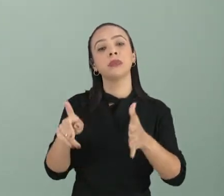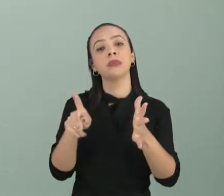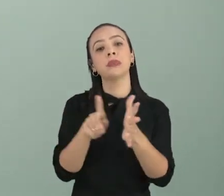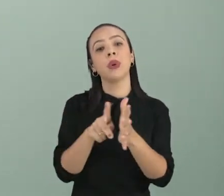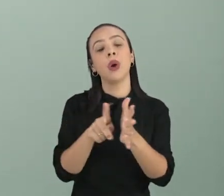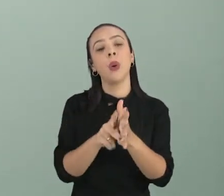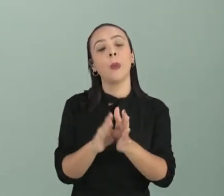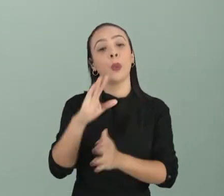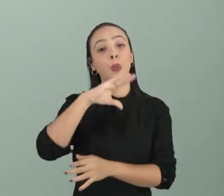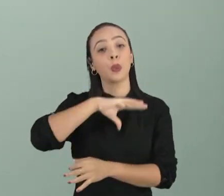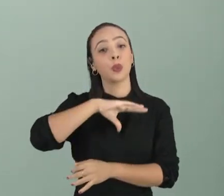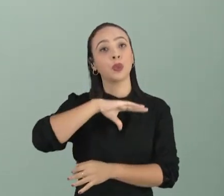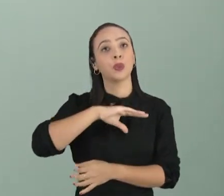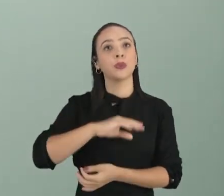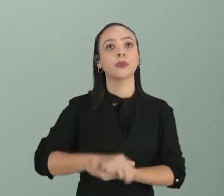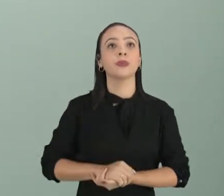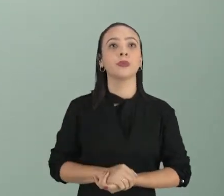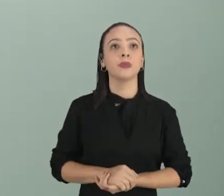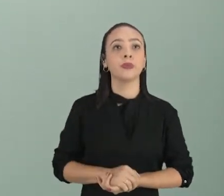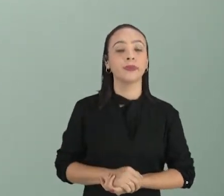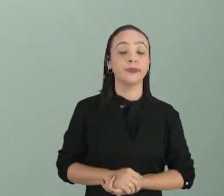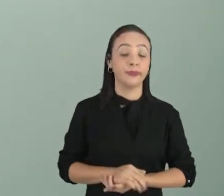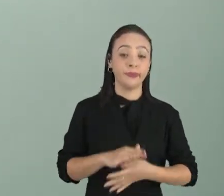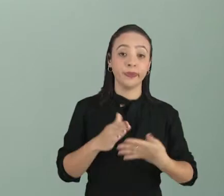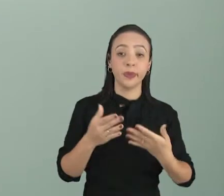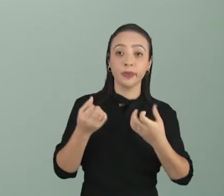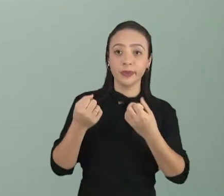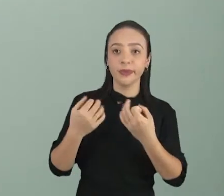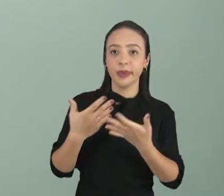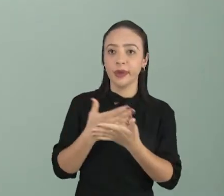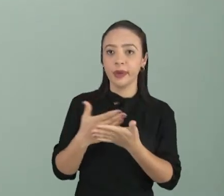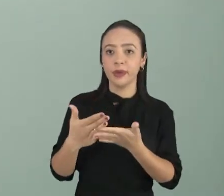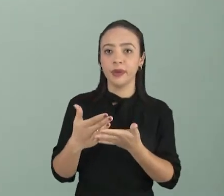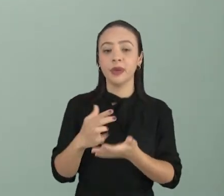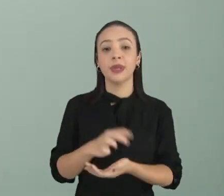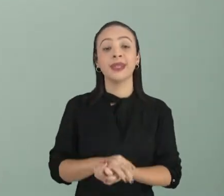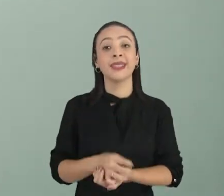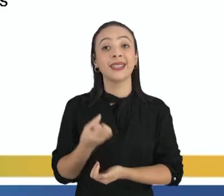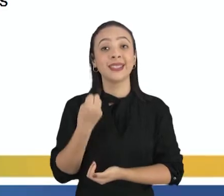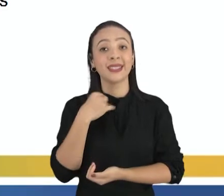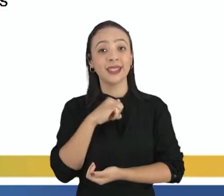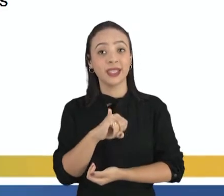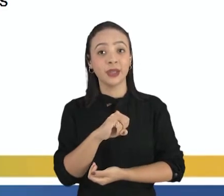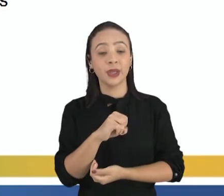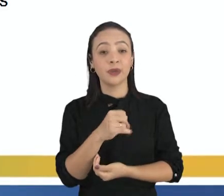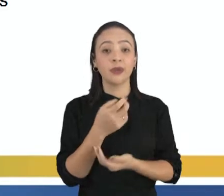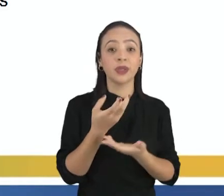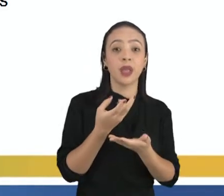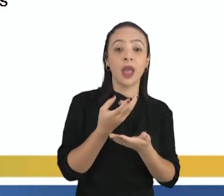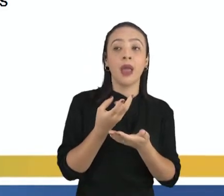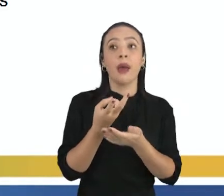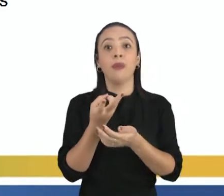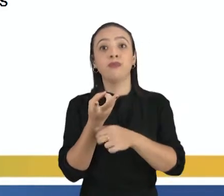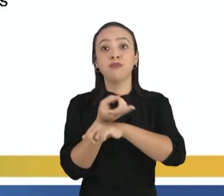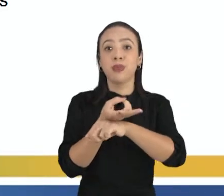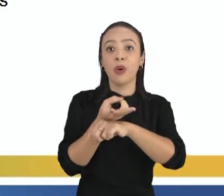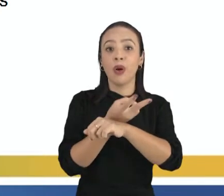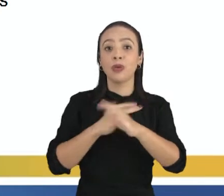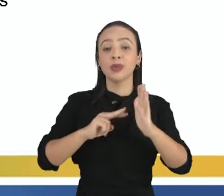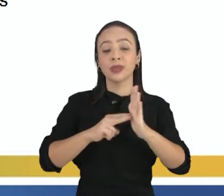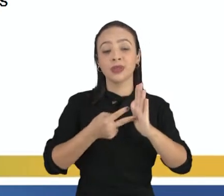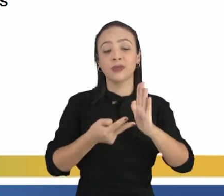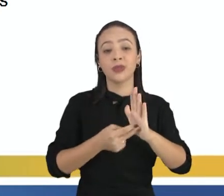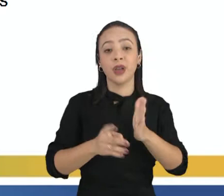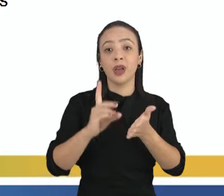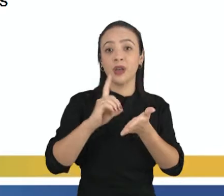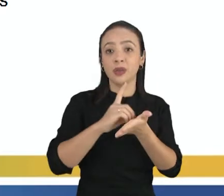língua portuguesa. Para a gente iniciar, gente, se você buscar no dicionário, um dos primeiros significados